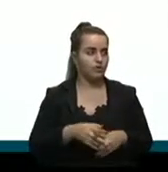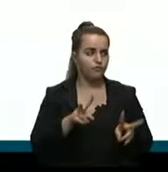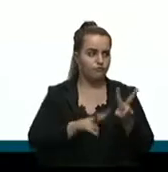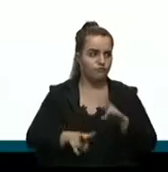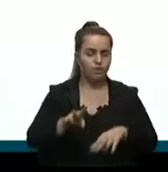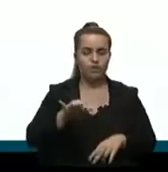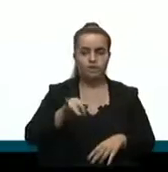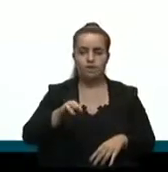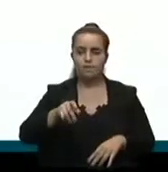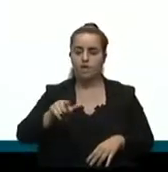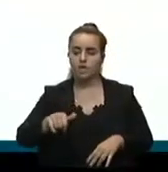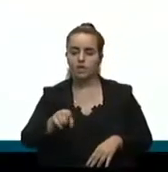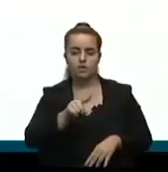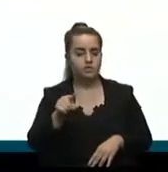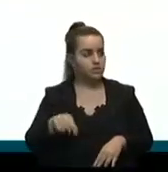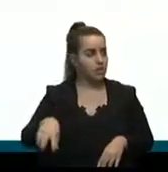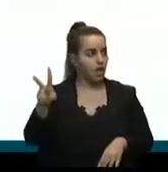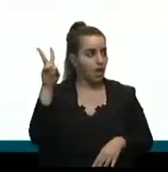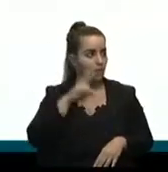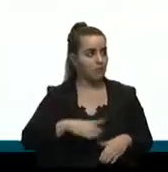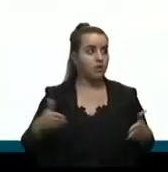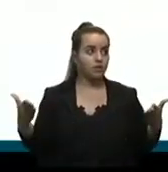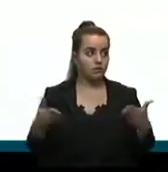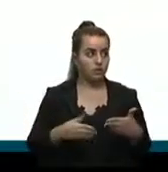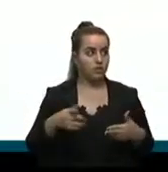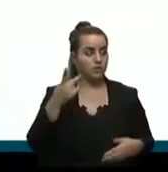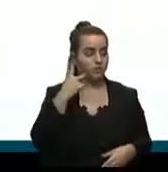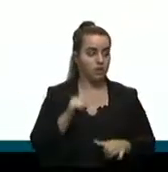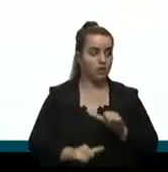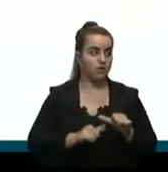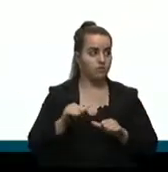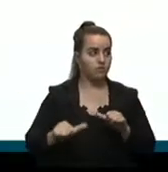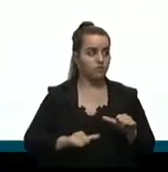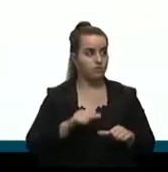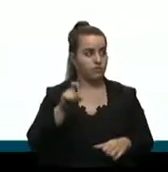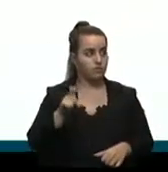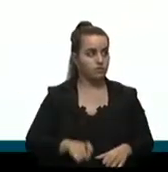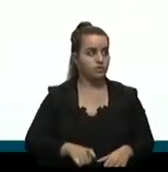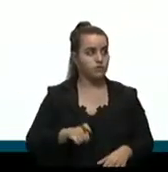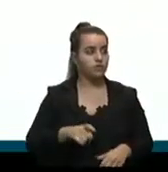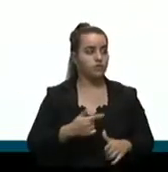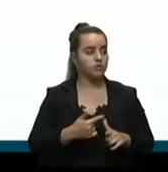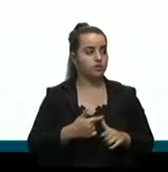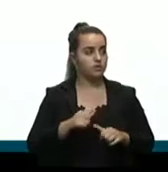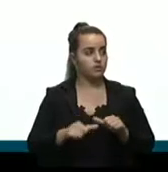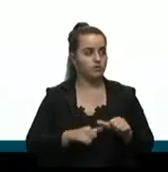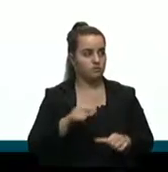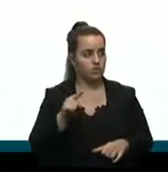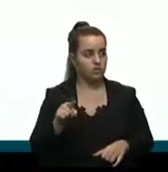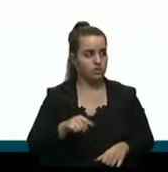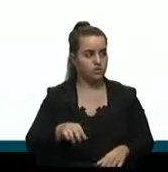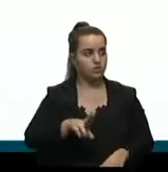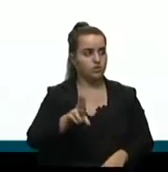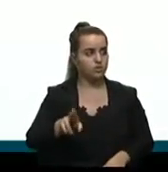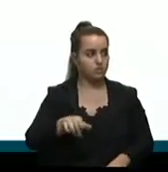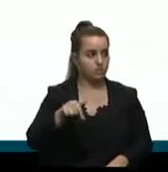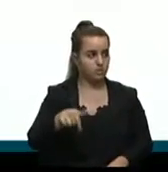Consultando a tabela Z, e lembrando que, para transformar x em z, utilizamos essa